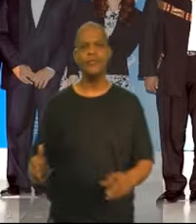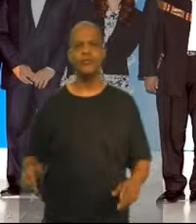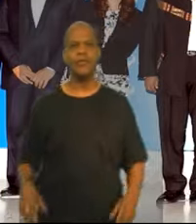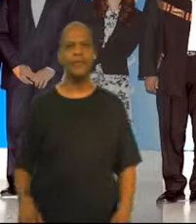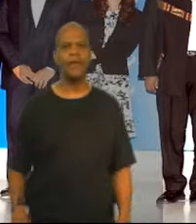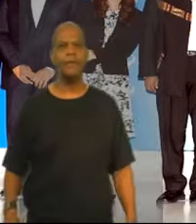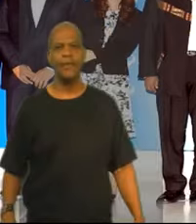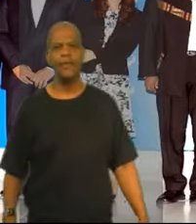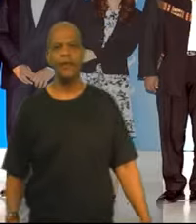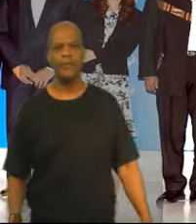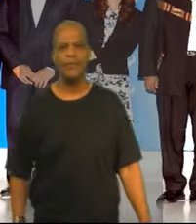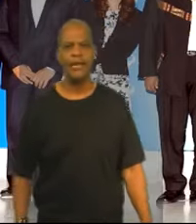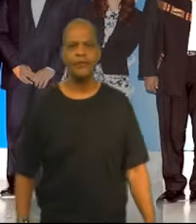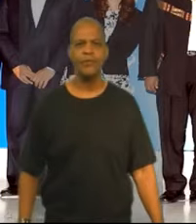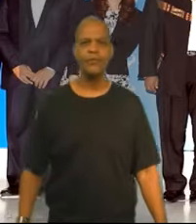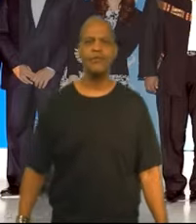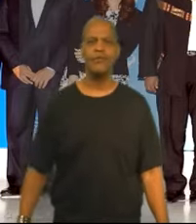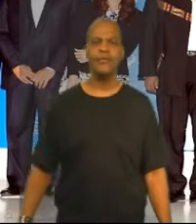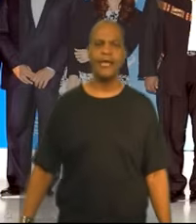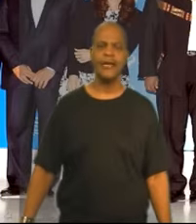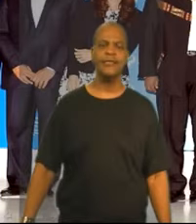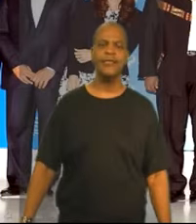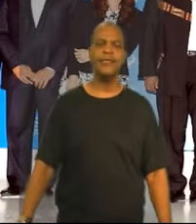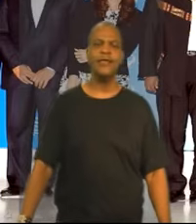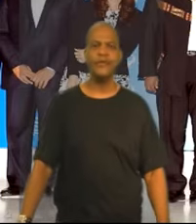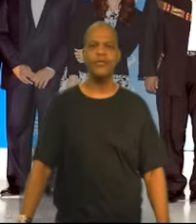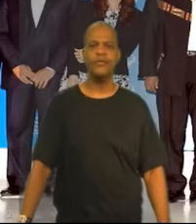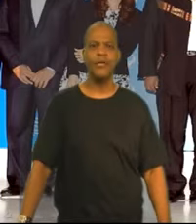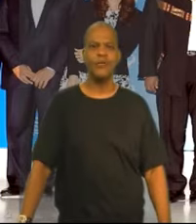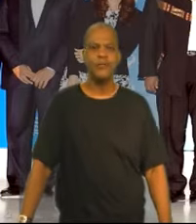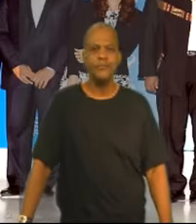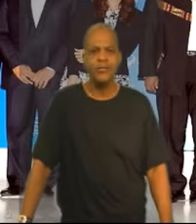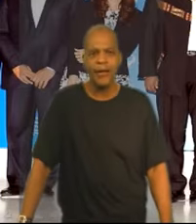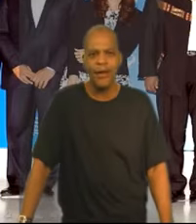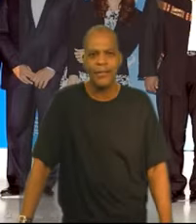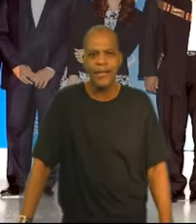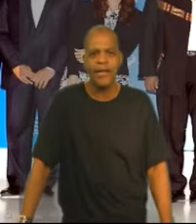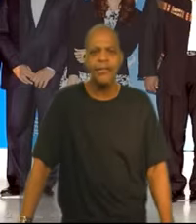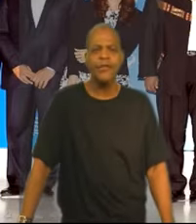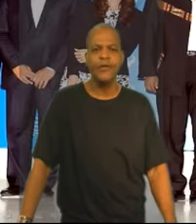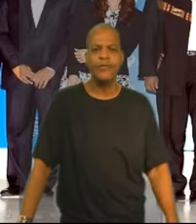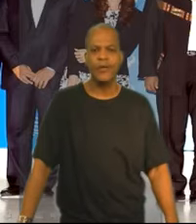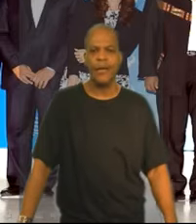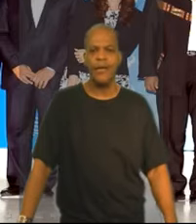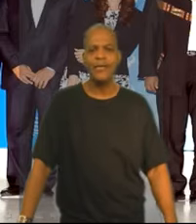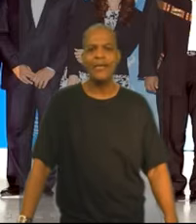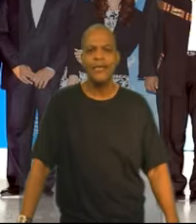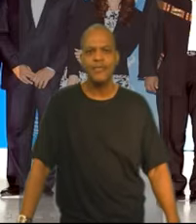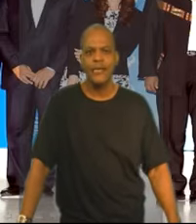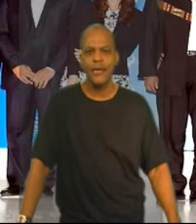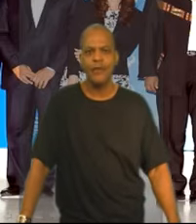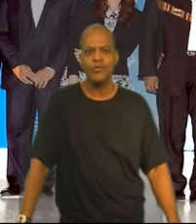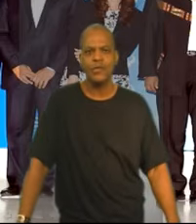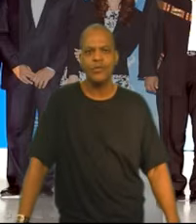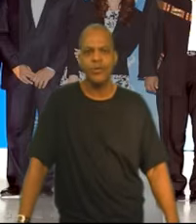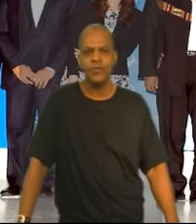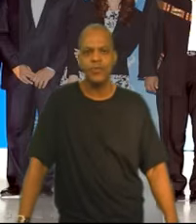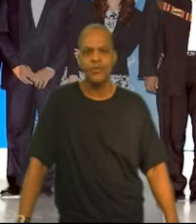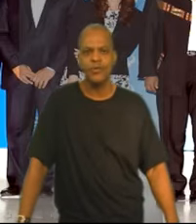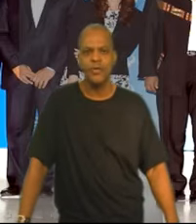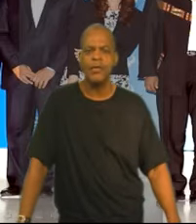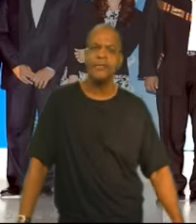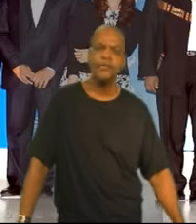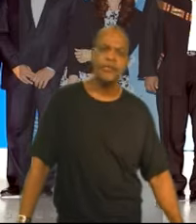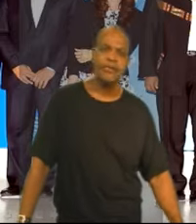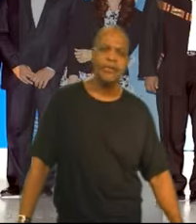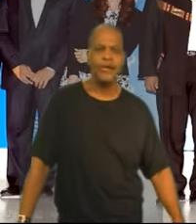porque o presidente Lula também perderá o mandato em 2010 e evidentemente nós temos que aguardar e verificar quem será o sucessor do